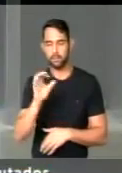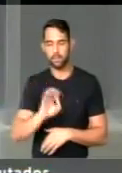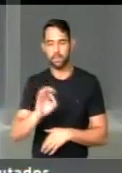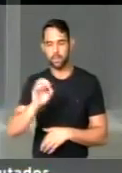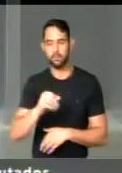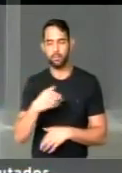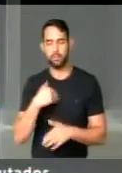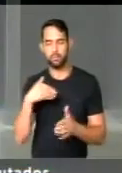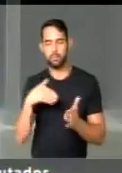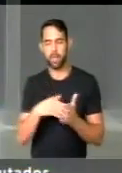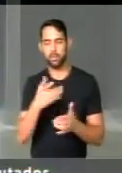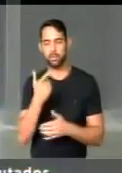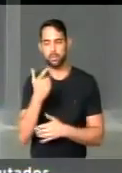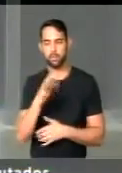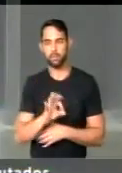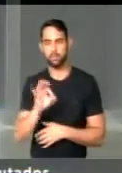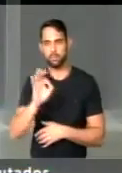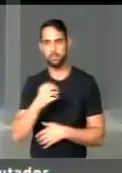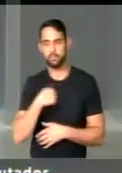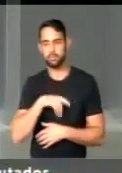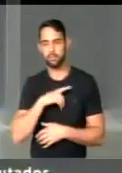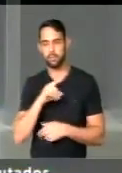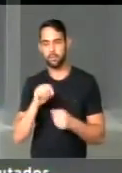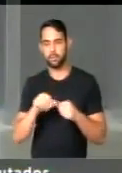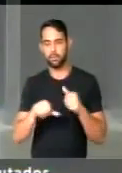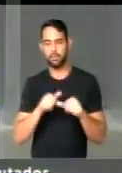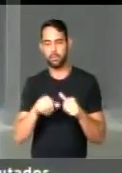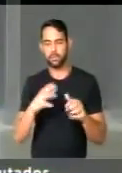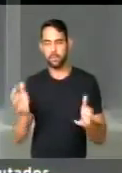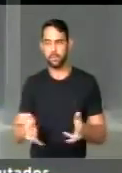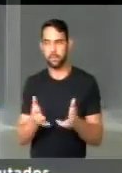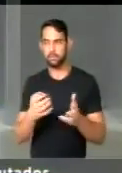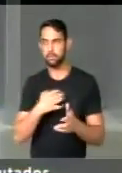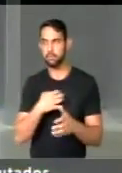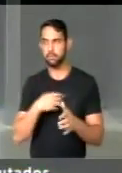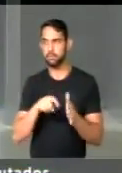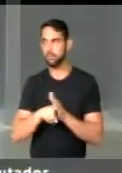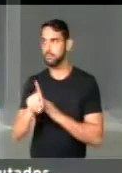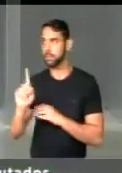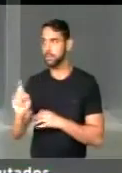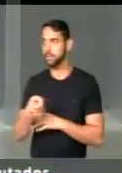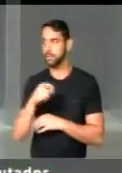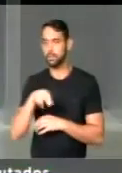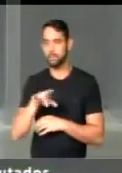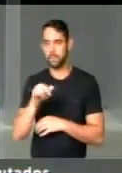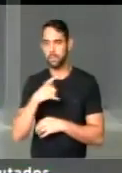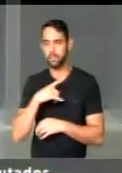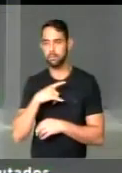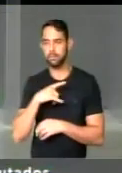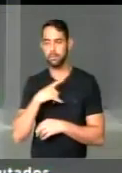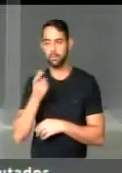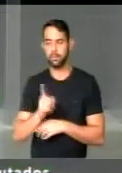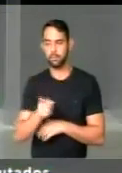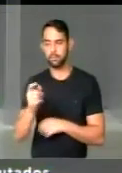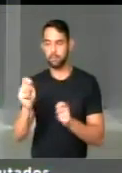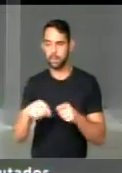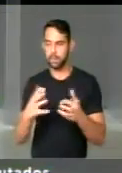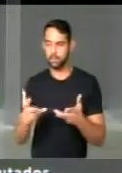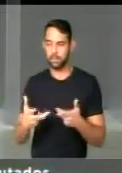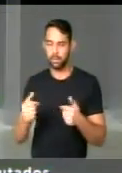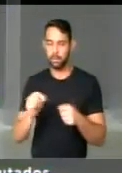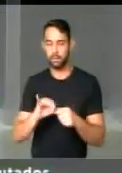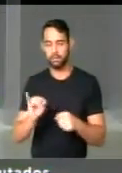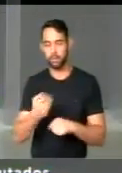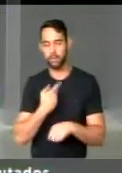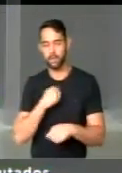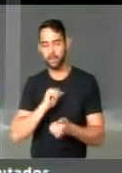Com políticas públicas corretas, nosso potencial pesqueiro, marítimo, interior, pode ser melhor aproveitado